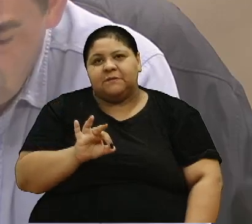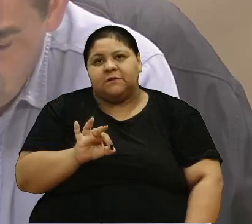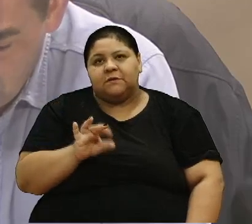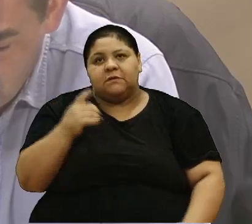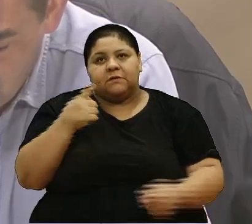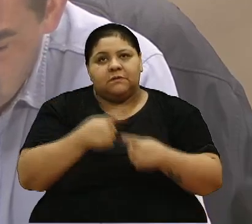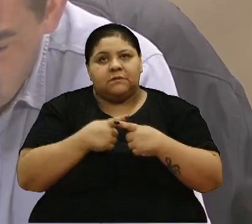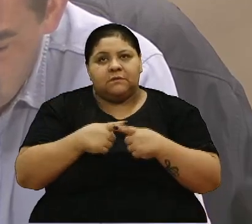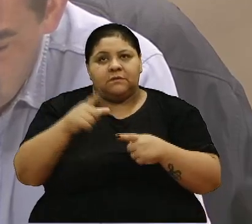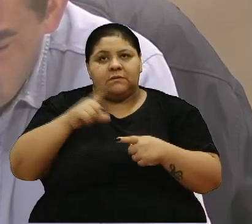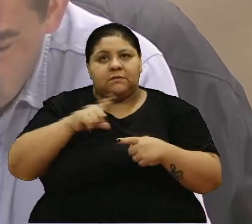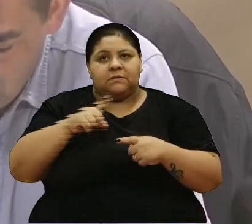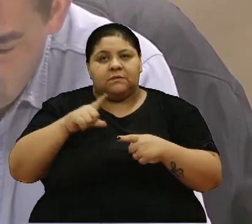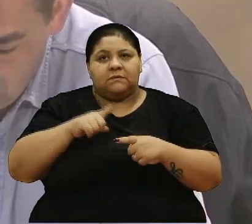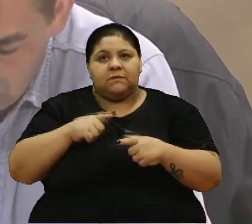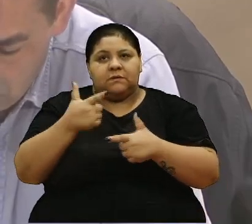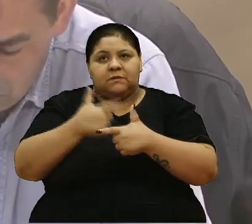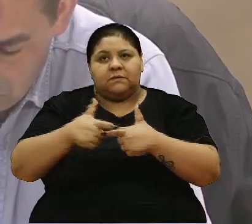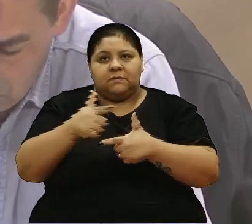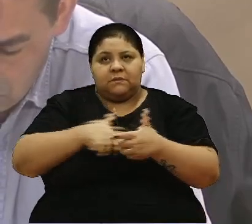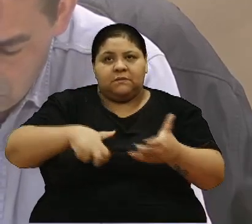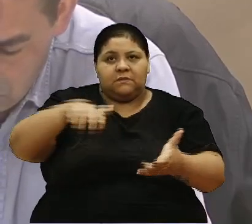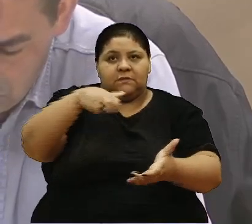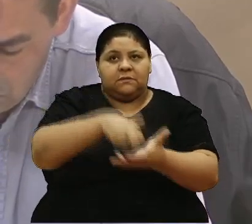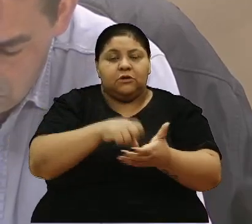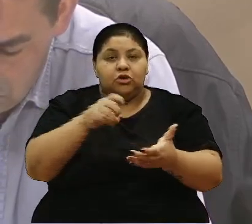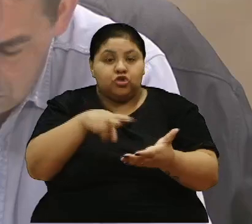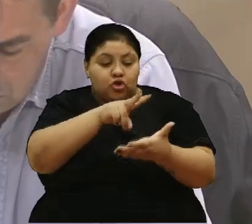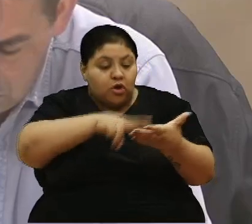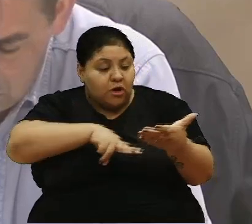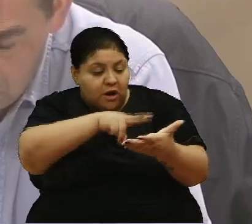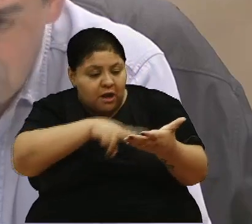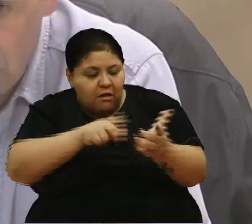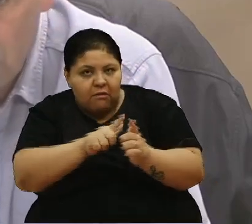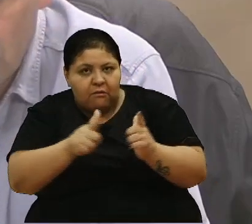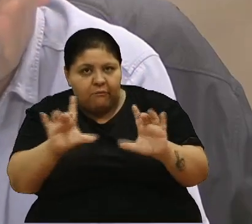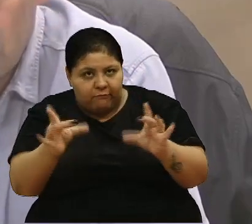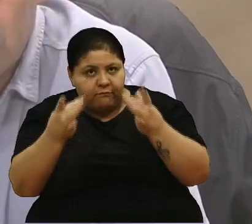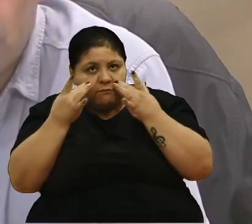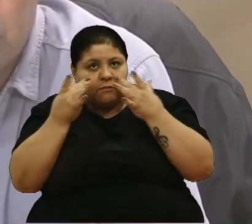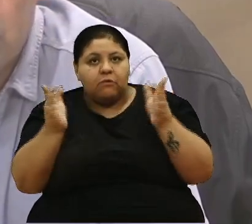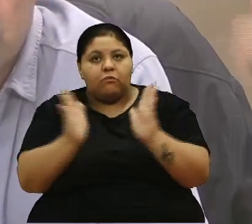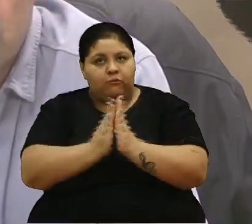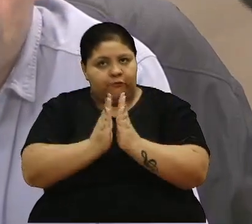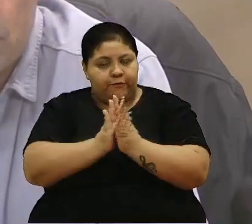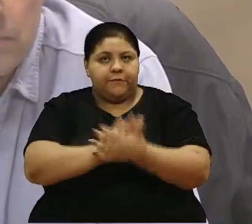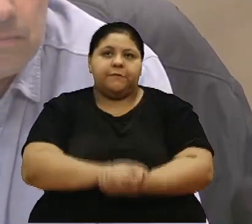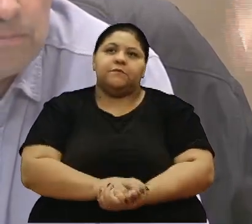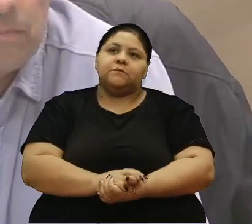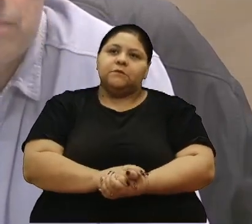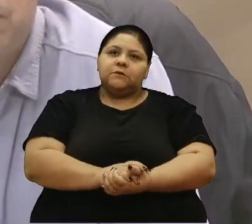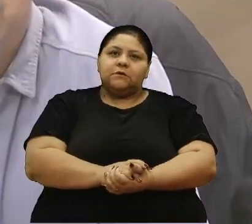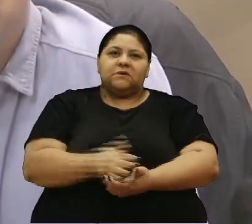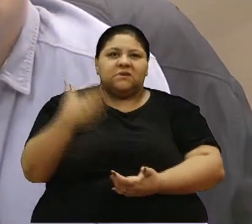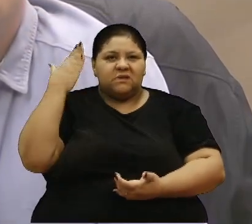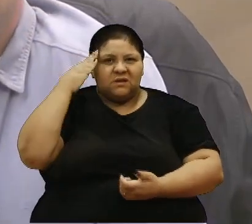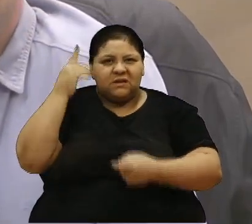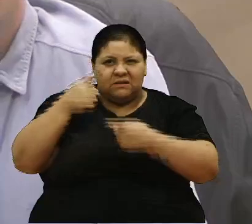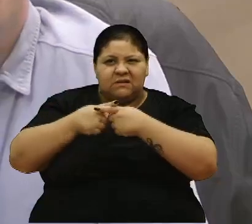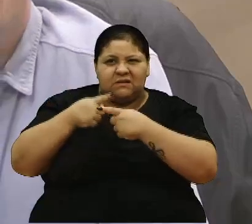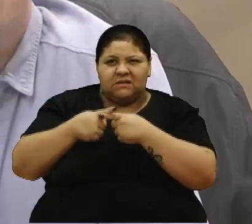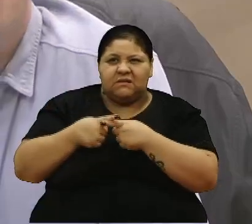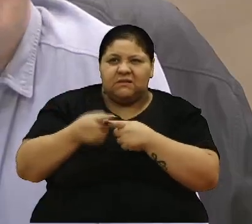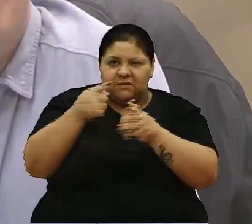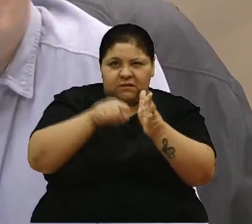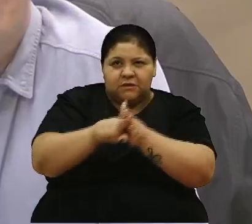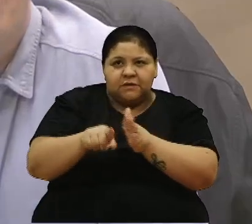porque é onde mais tem incidência de crime e venda de arma. É só a senhora ler o jornal. Vamos se ater aos fatos aqui. Deixa eu acabar o raciocínio. E sabe por que nessa